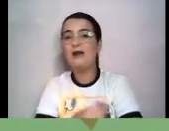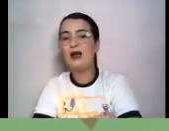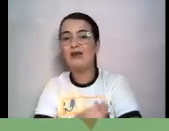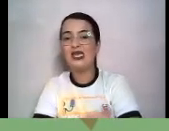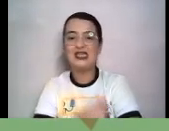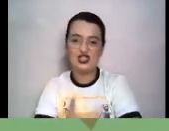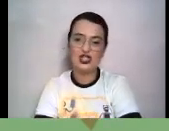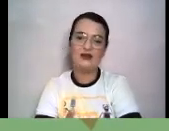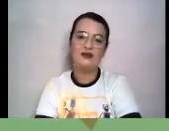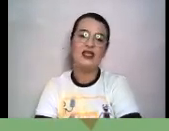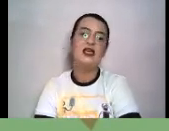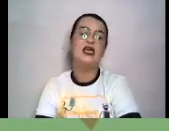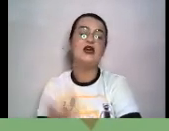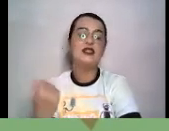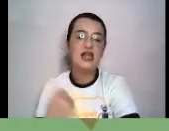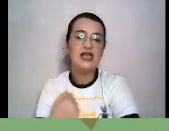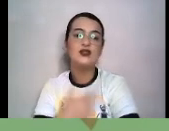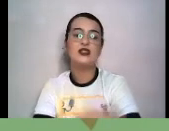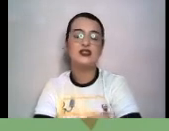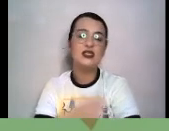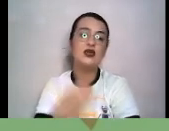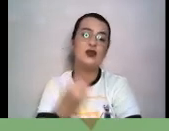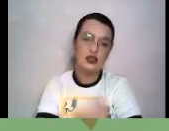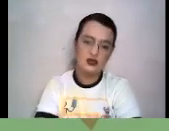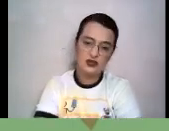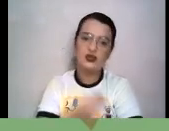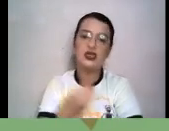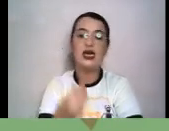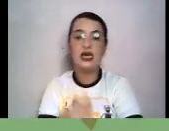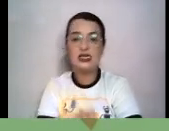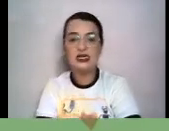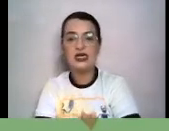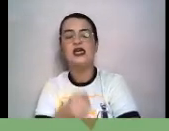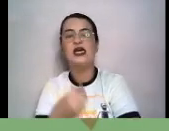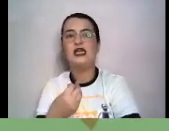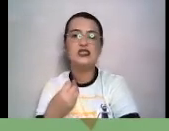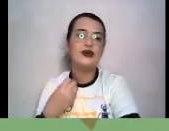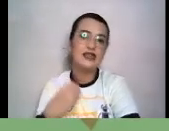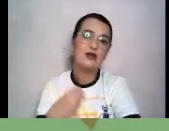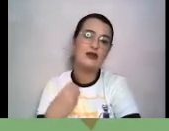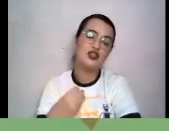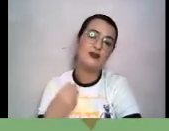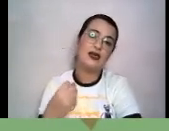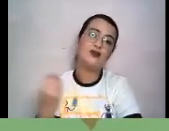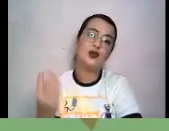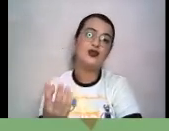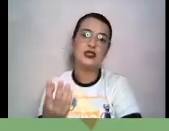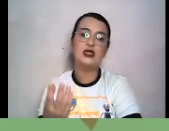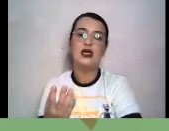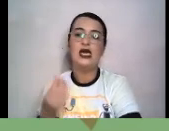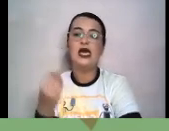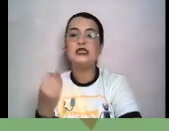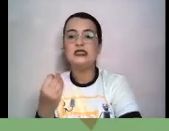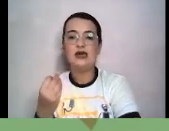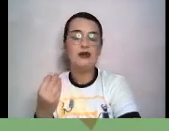corrida armamentista, que os Estados Unidos e a União Soviética, elas se esforçaram bastante para